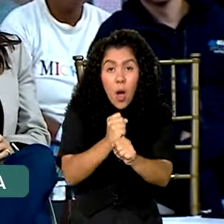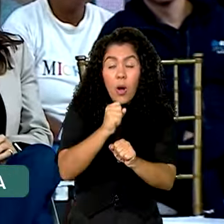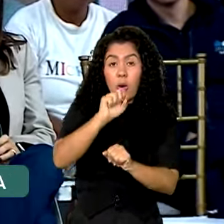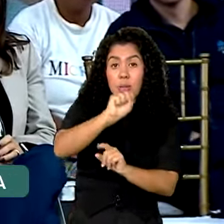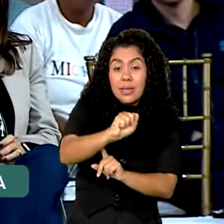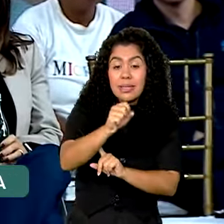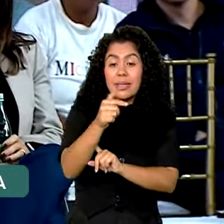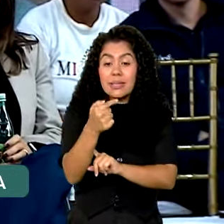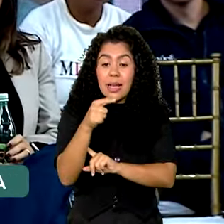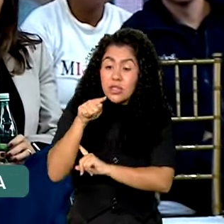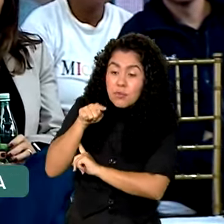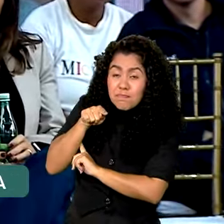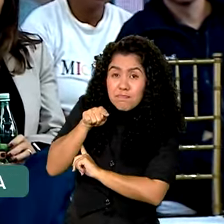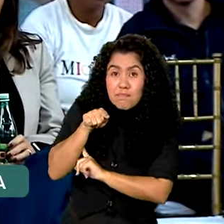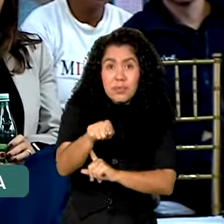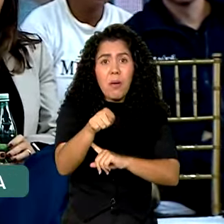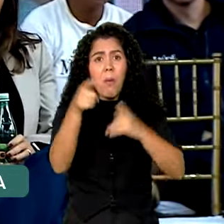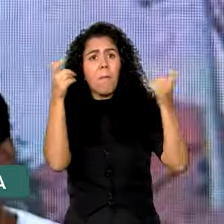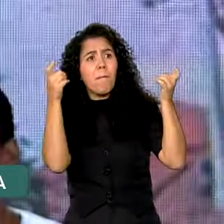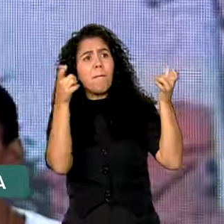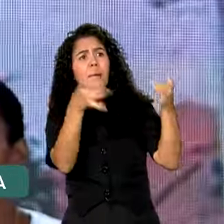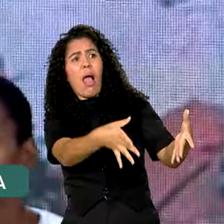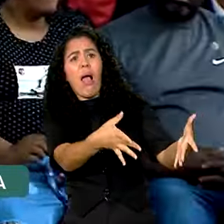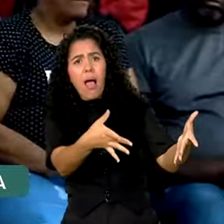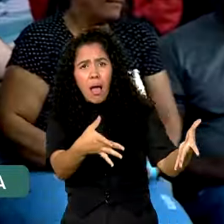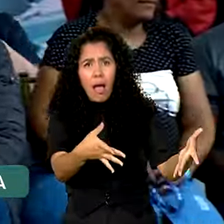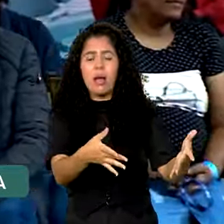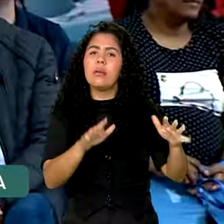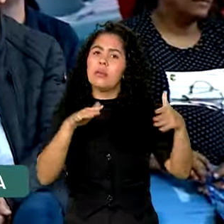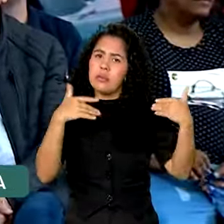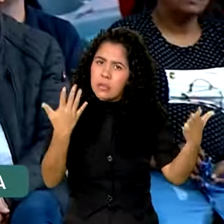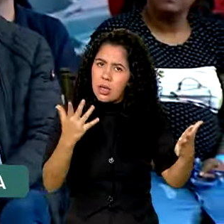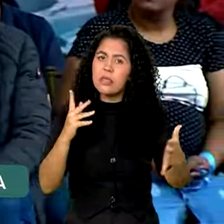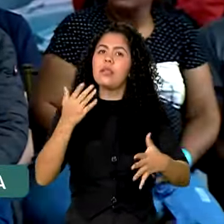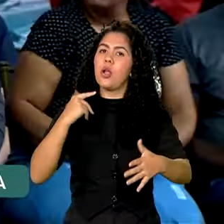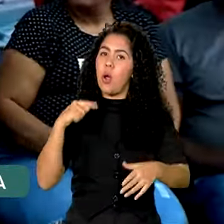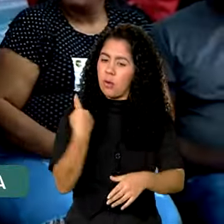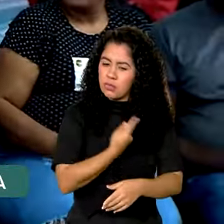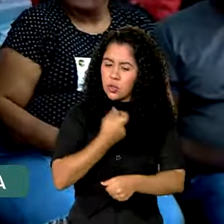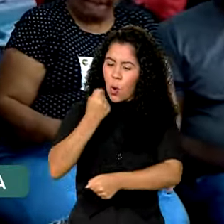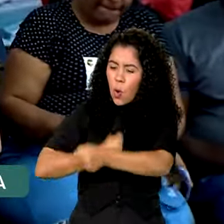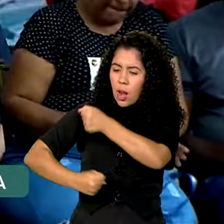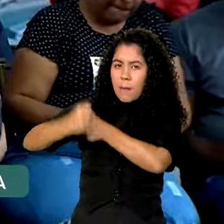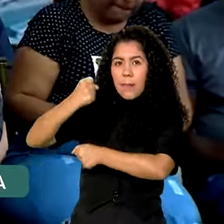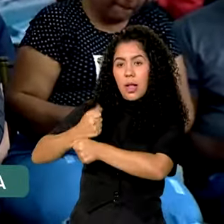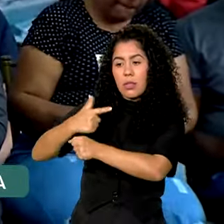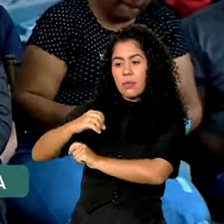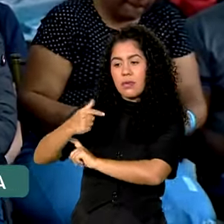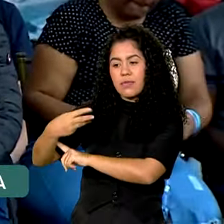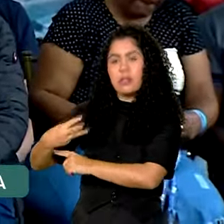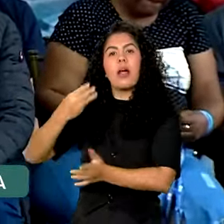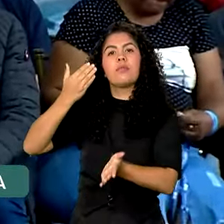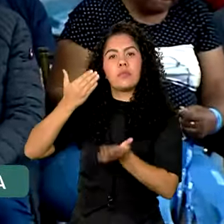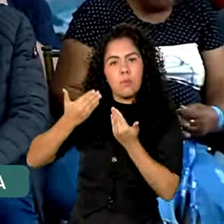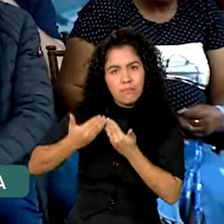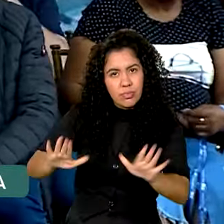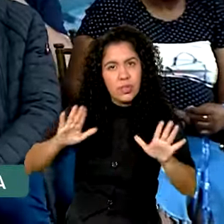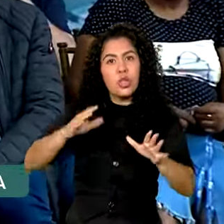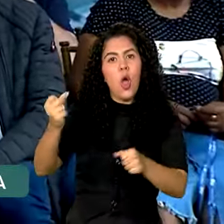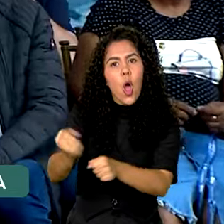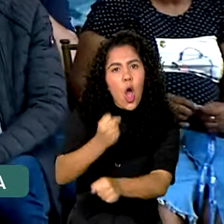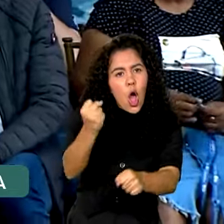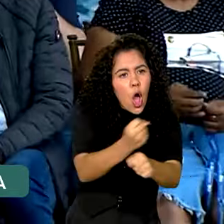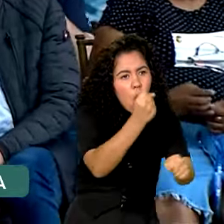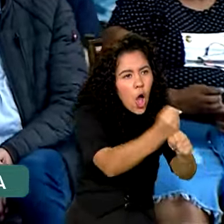mil casas totalmente abandonadas. Então nós começamos o ano passado a retomar todas as obras